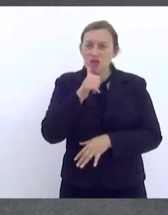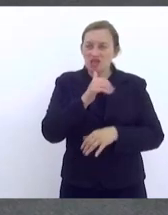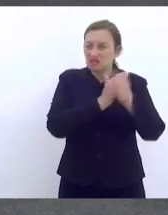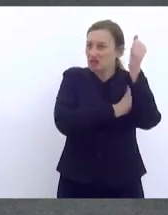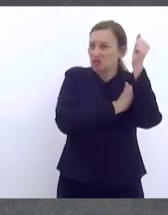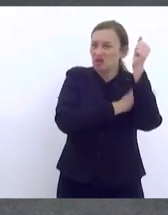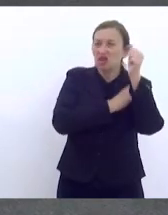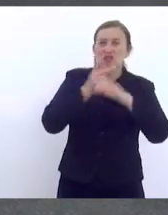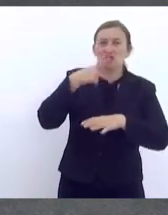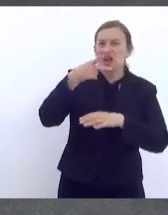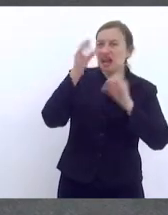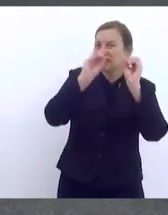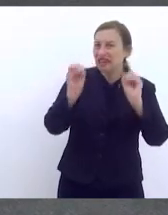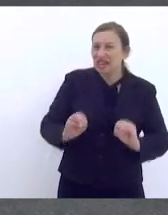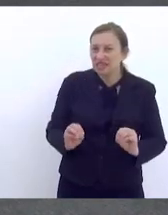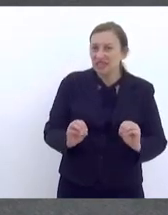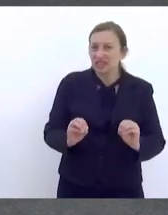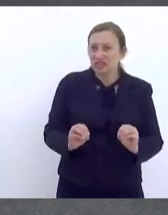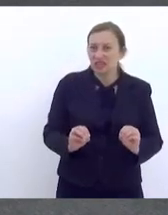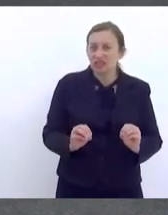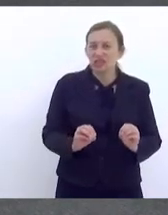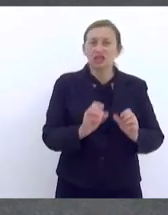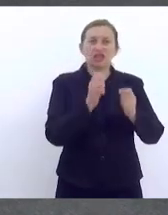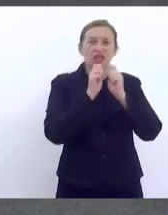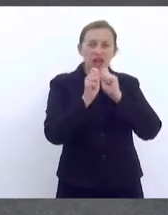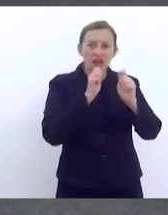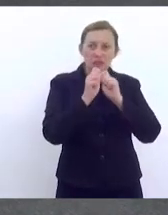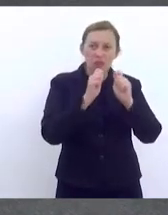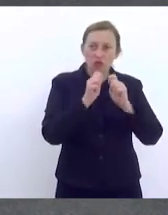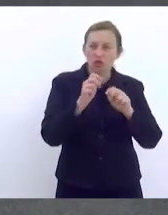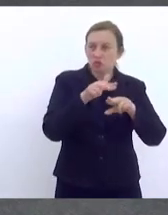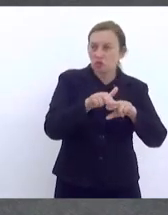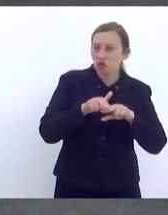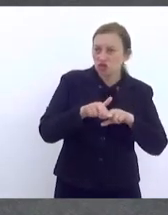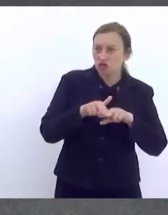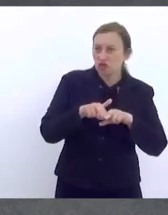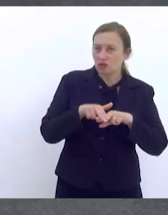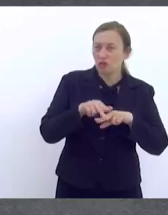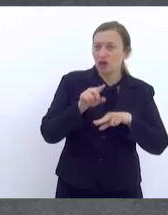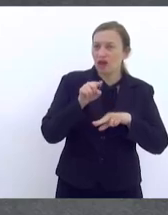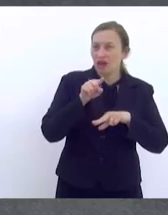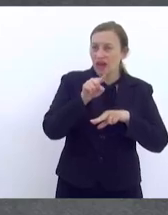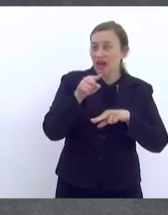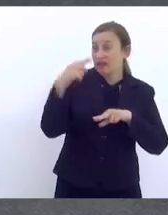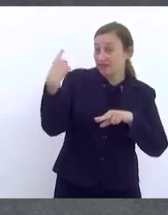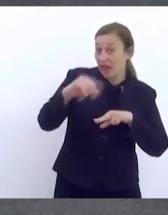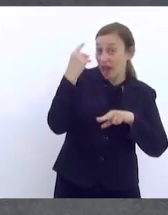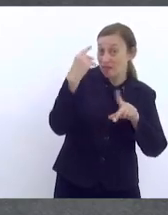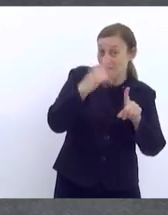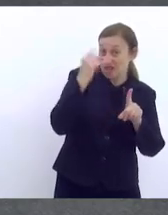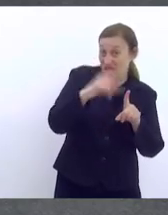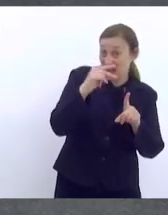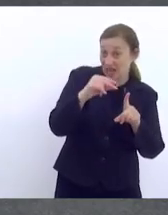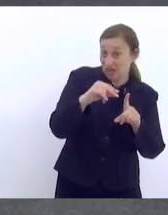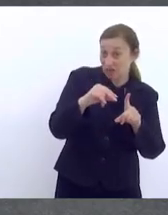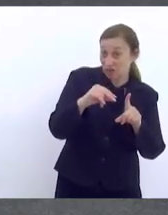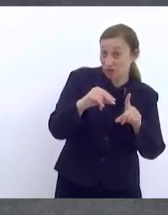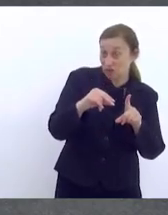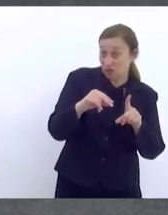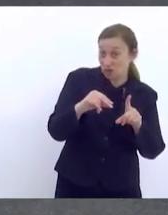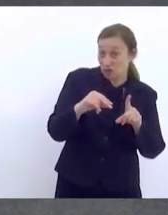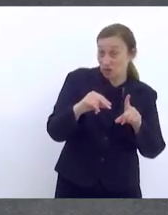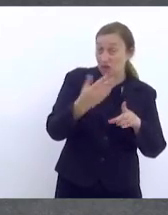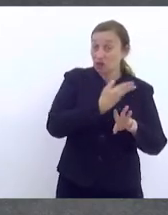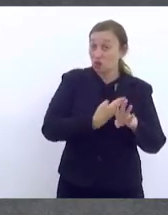se posicionaram a favor da repórter por conta dela ter sido dela ter apanhado de uma estrutura